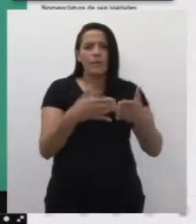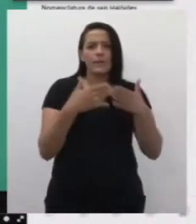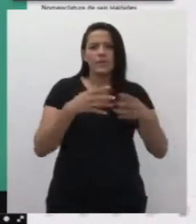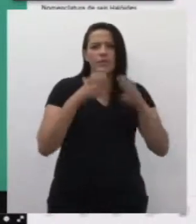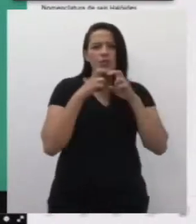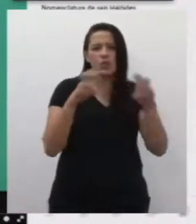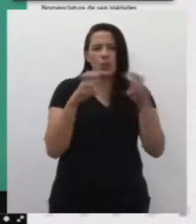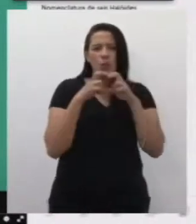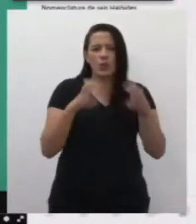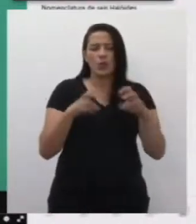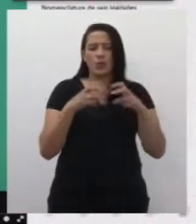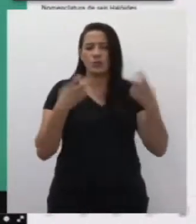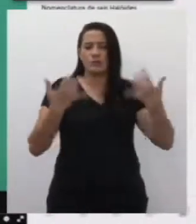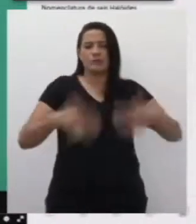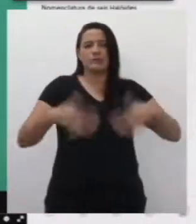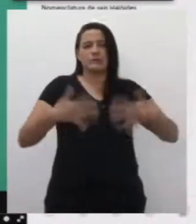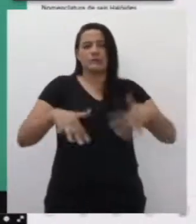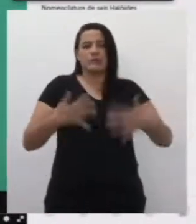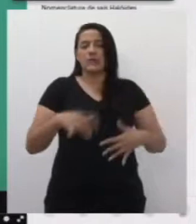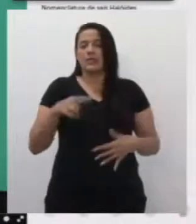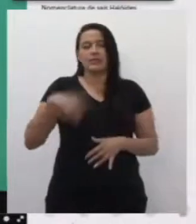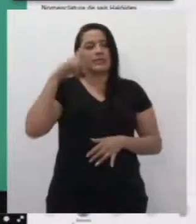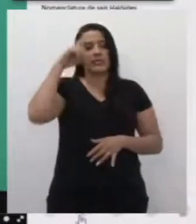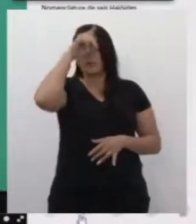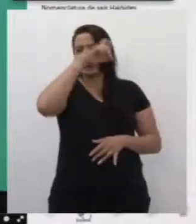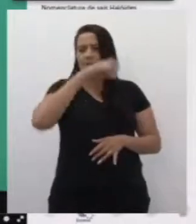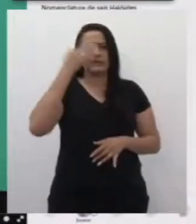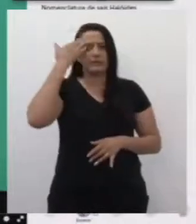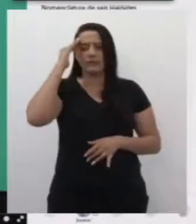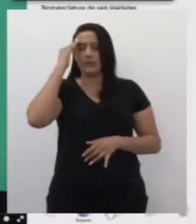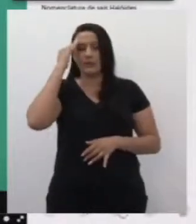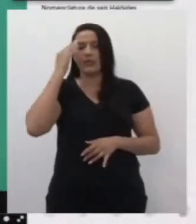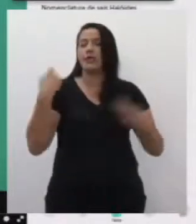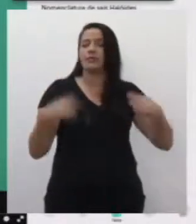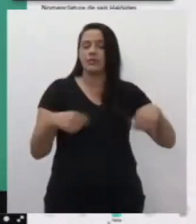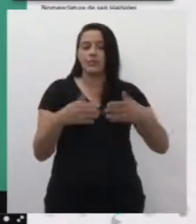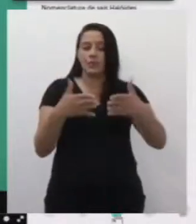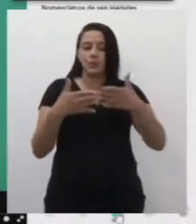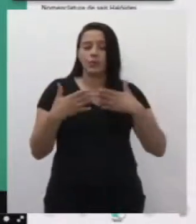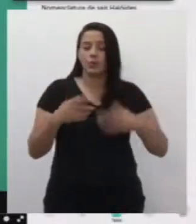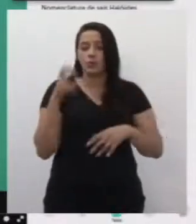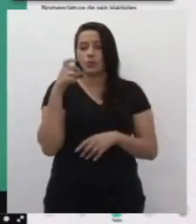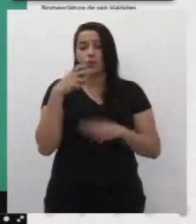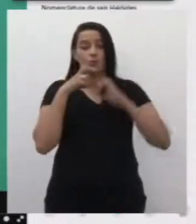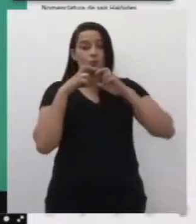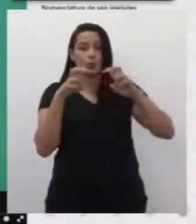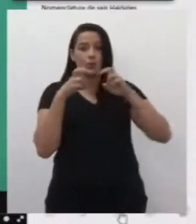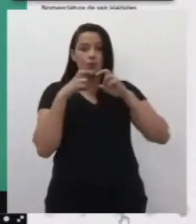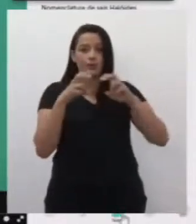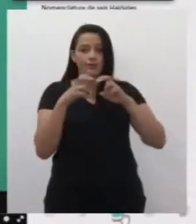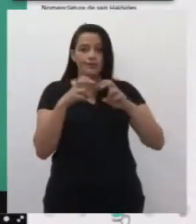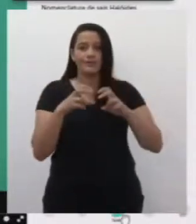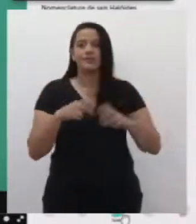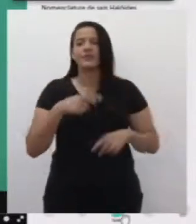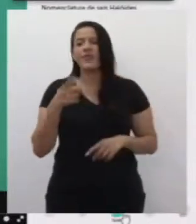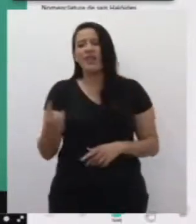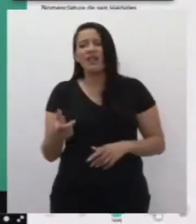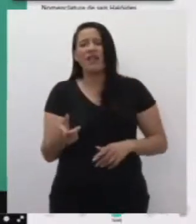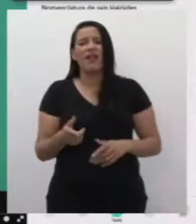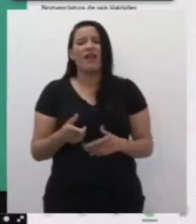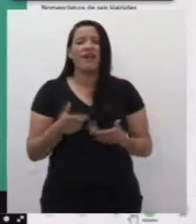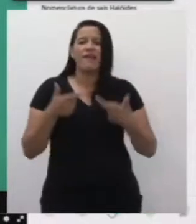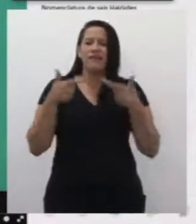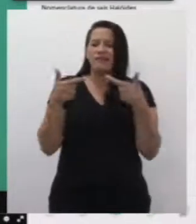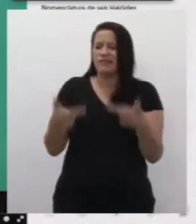difícil e aquela explicação não adianta, ele não está entendendo, ele vai e clica no socorro algumas vezes. Quando a aula está chata, ele vai clicar no